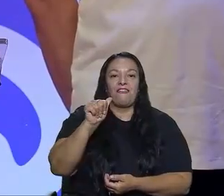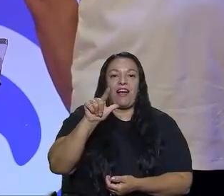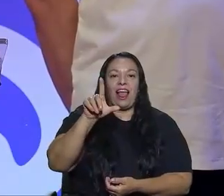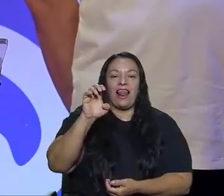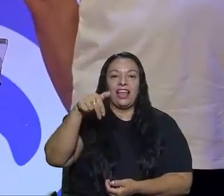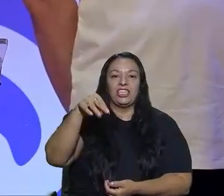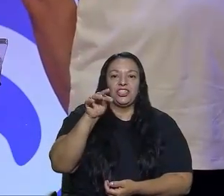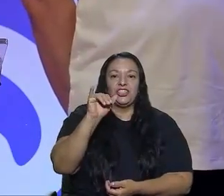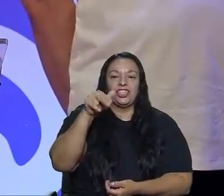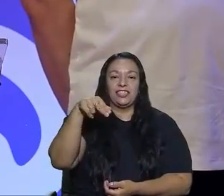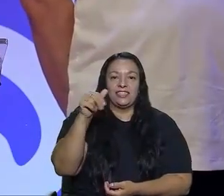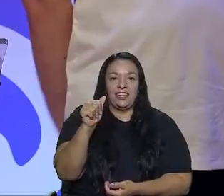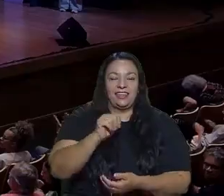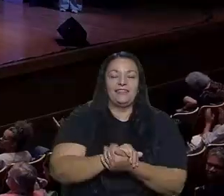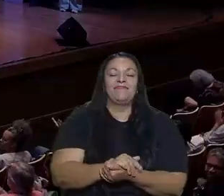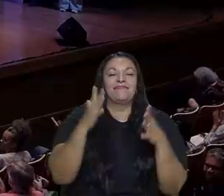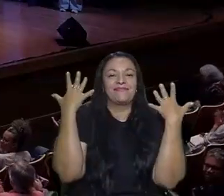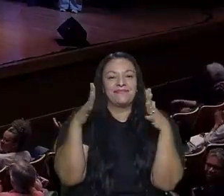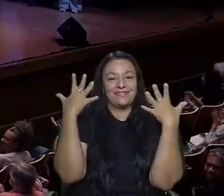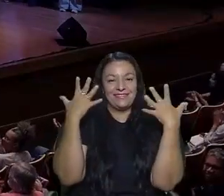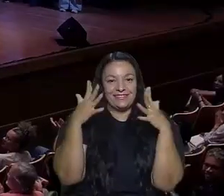Valentina Vitória de Oliveira Miranda.